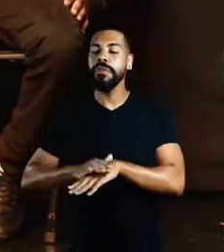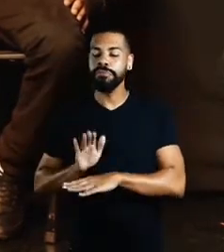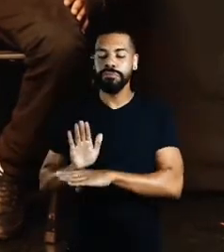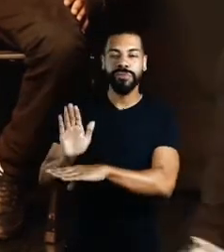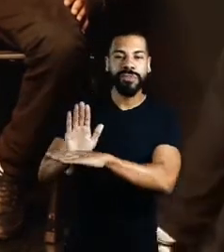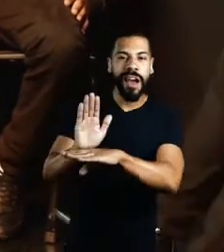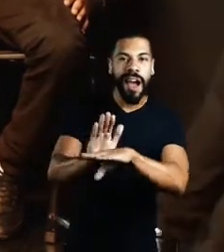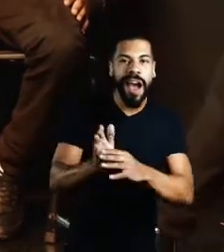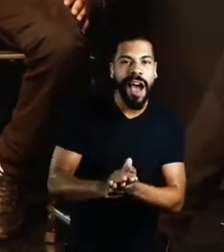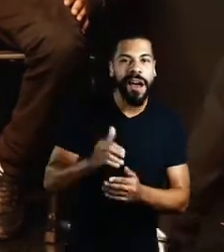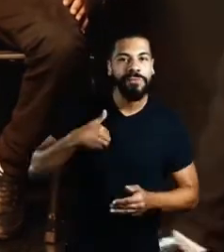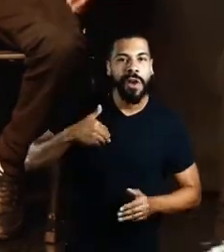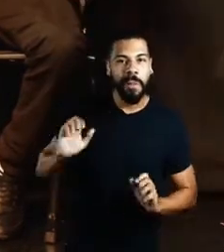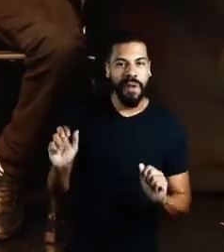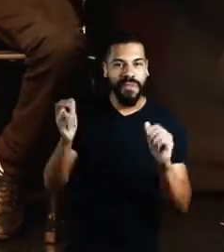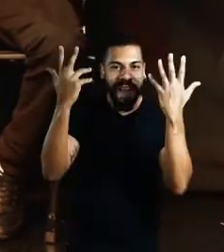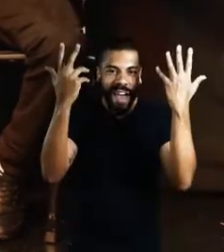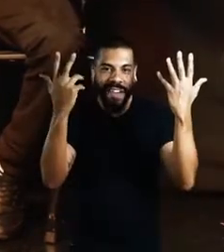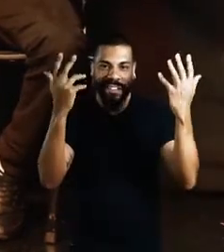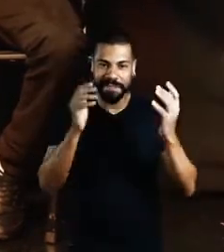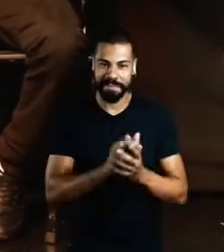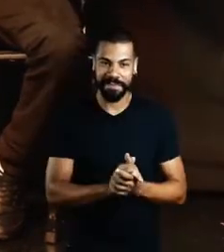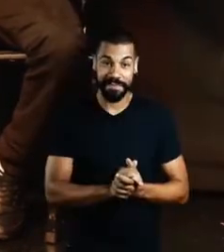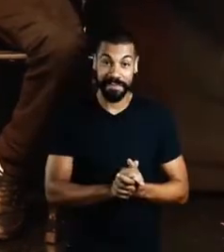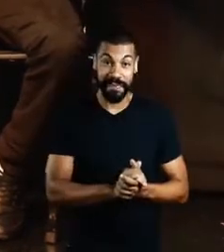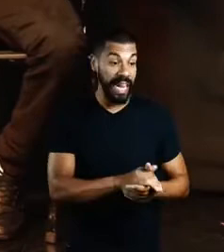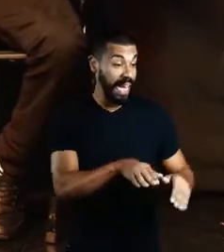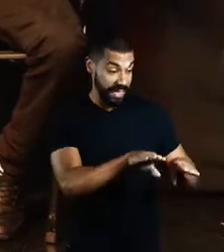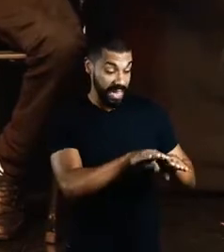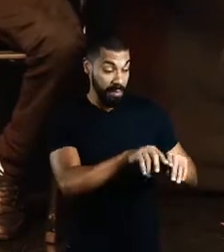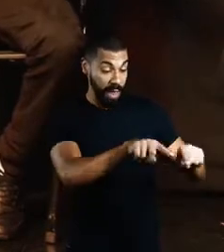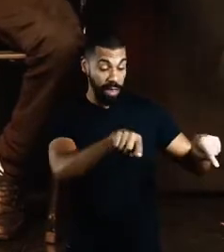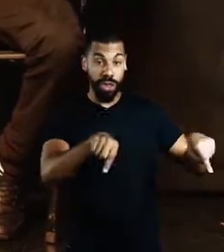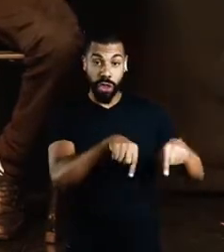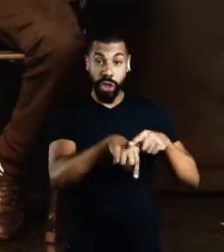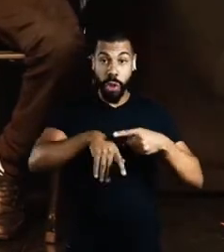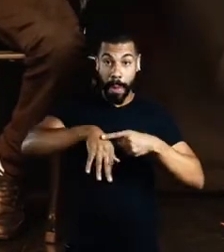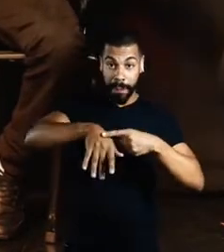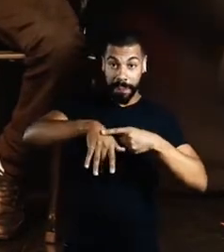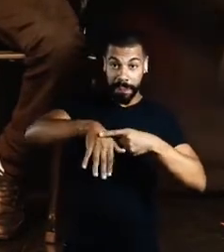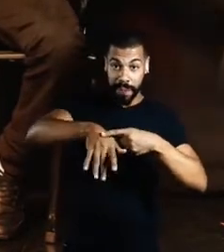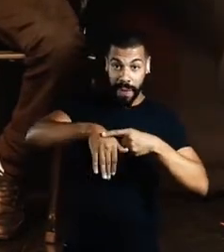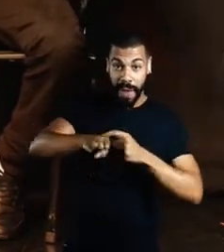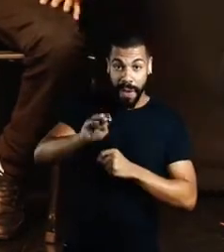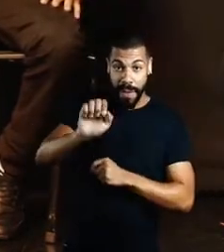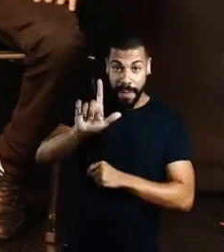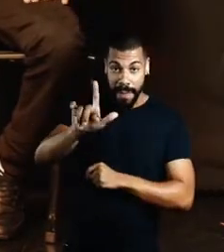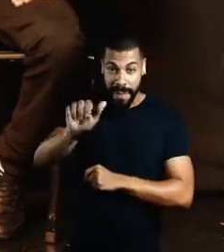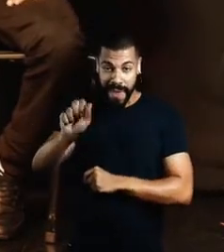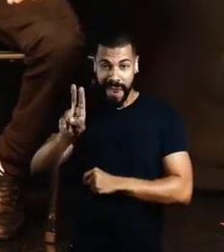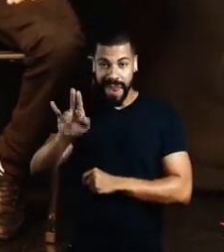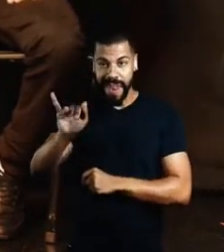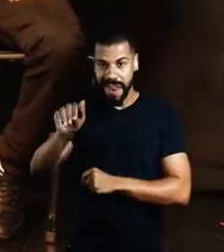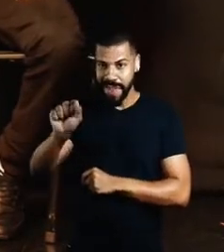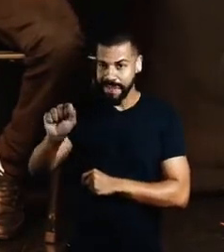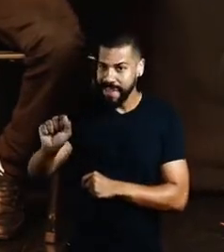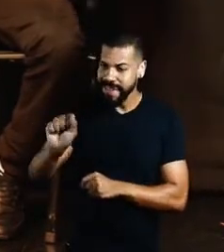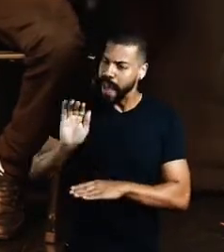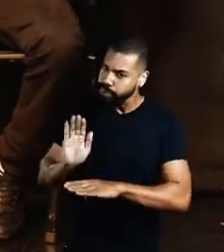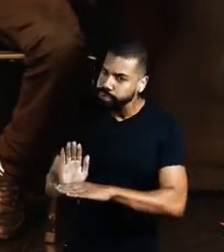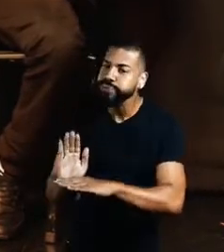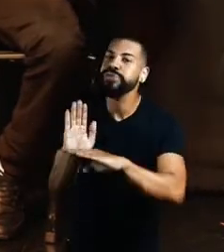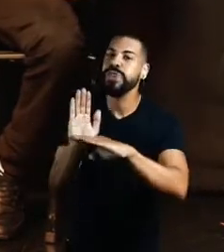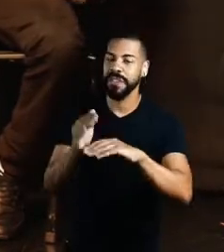minhas domingueiras, minhas matinês. O próprio território do Bixiga Bela Vista favorece, então, né? Exato, exato.